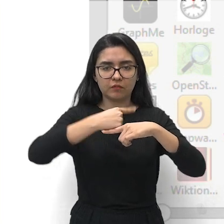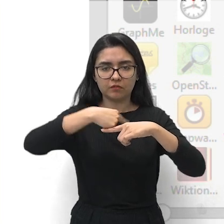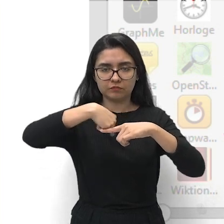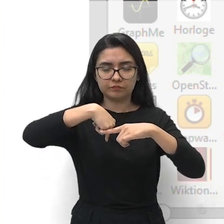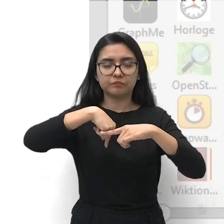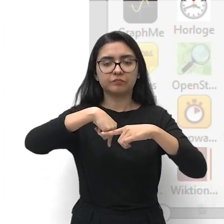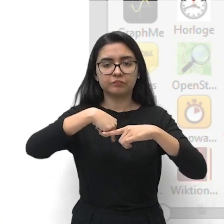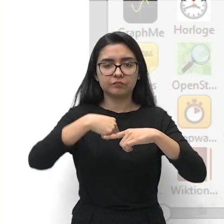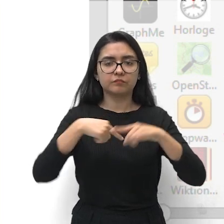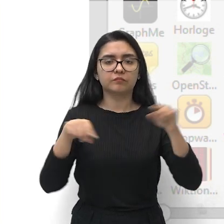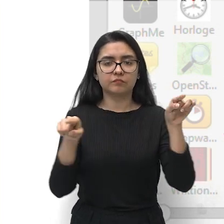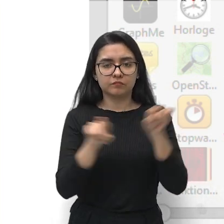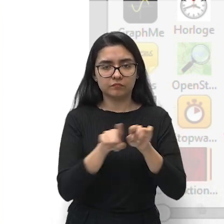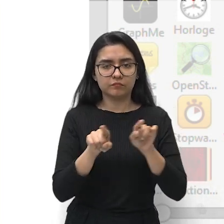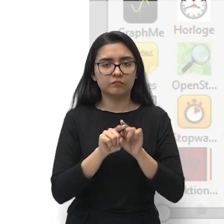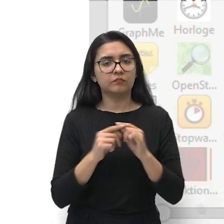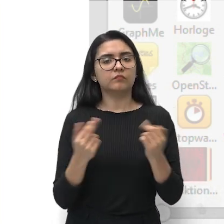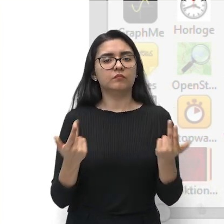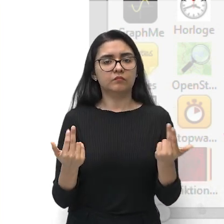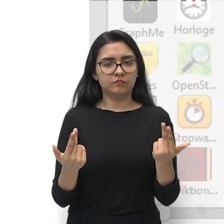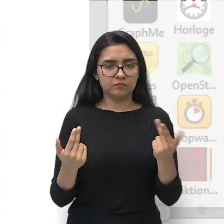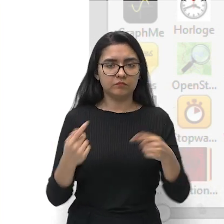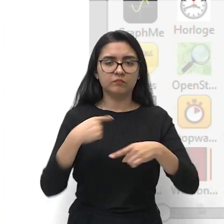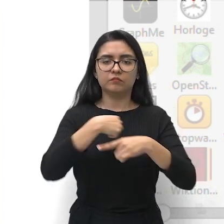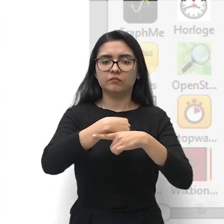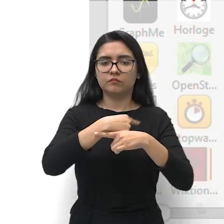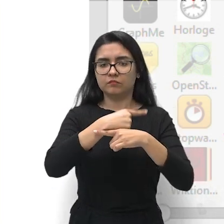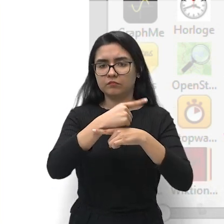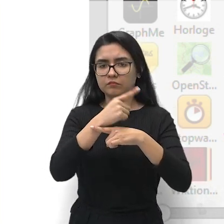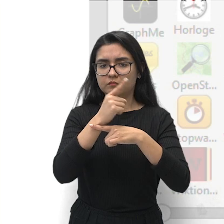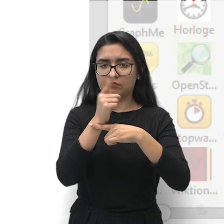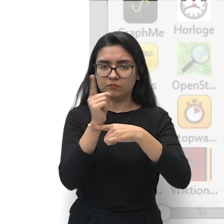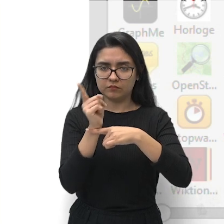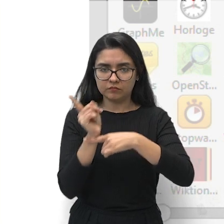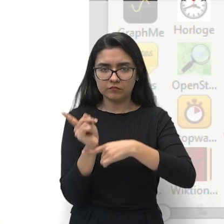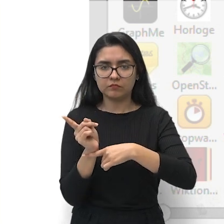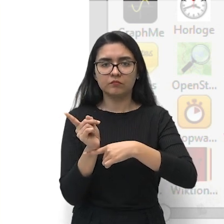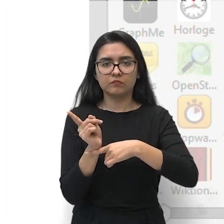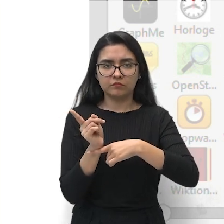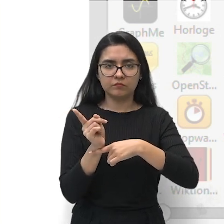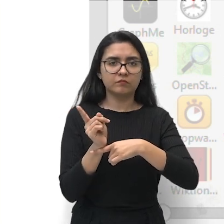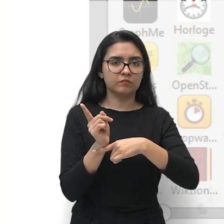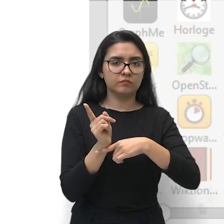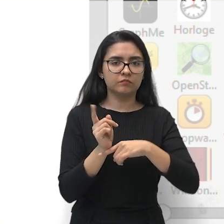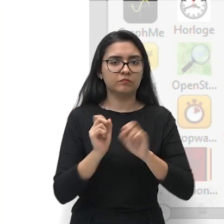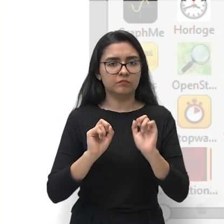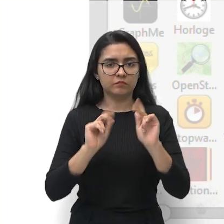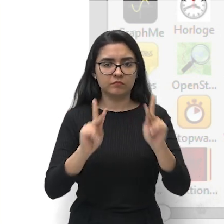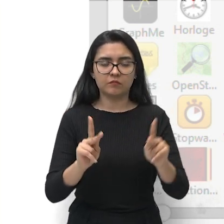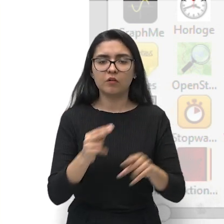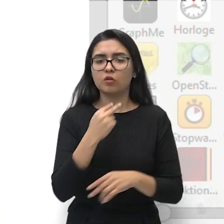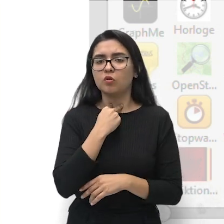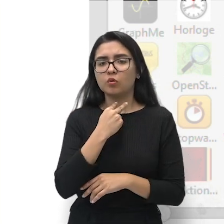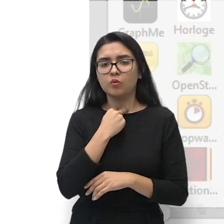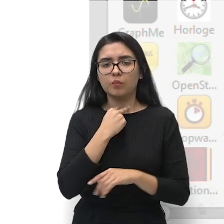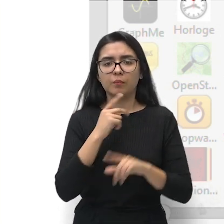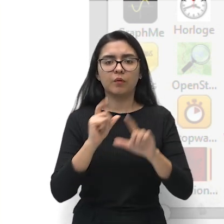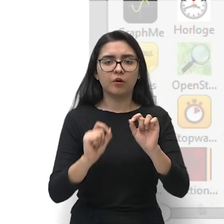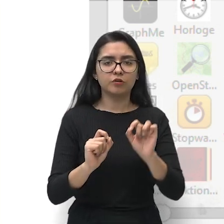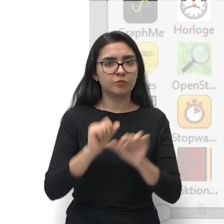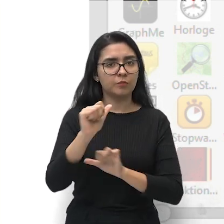feito na outra extremidade com a mesma abertura. Eu não posso mexer nessa abertura aqui, senão nós vamos